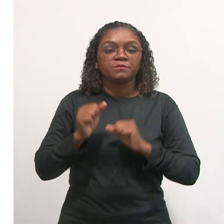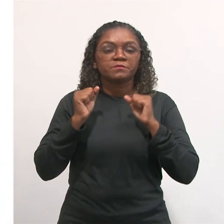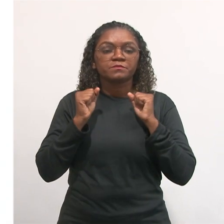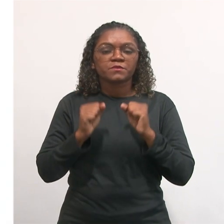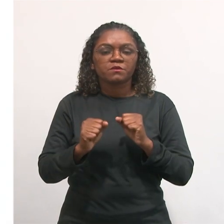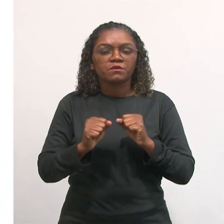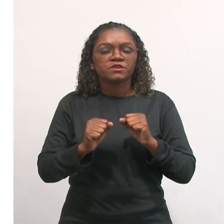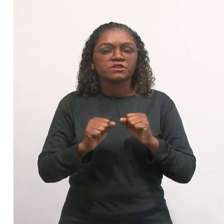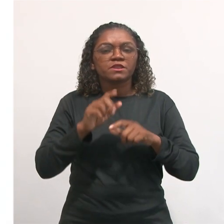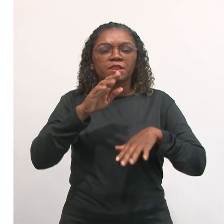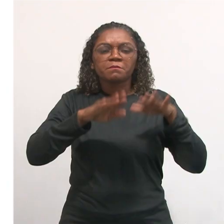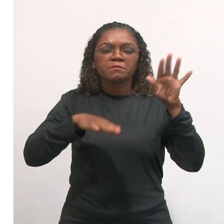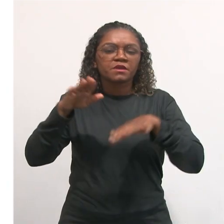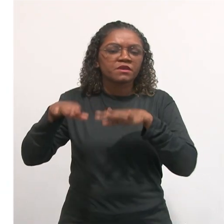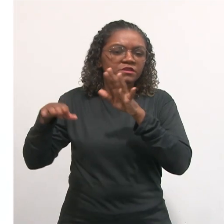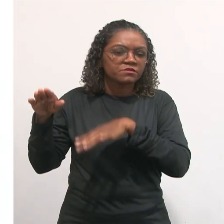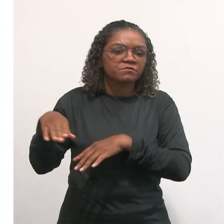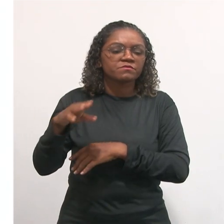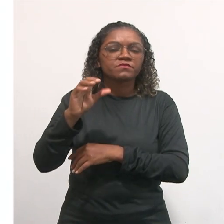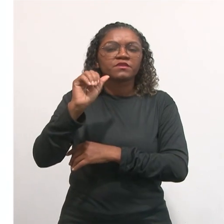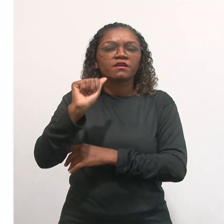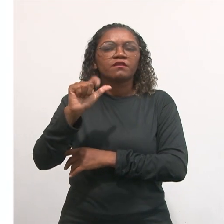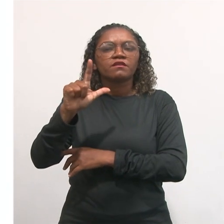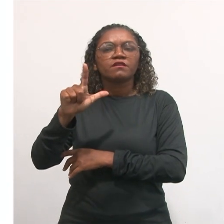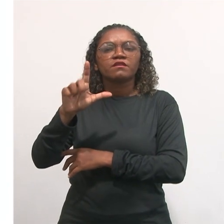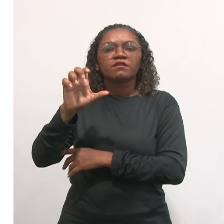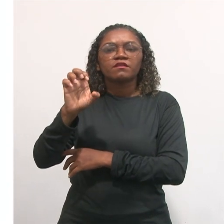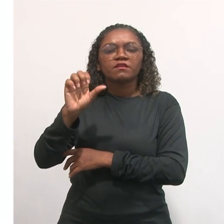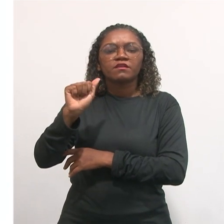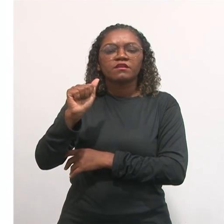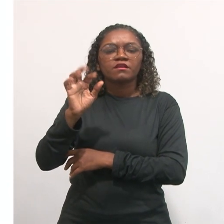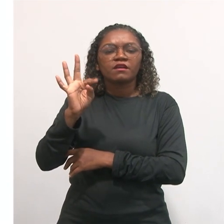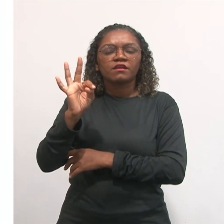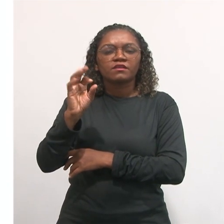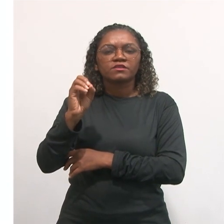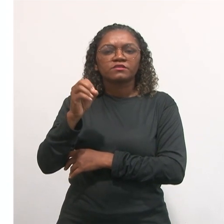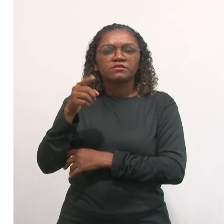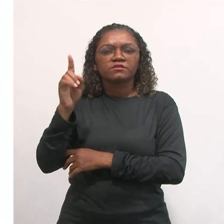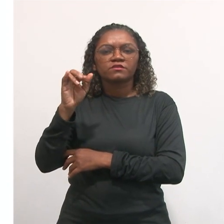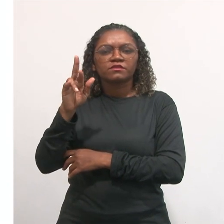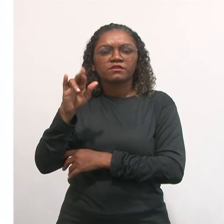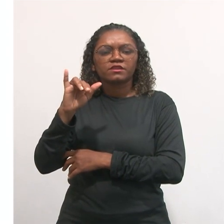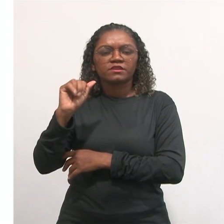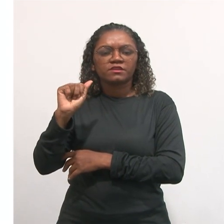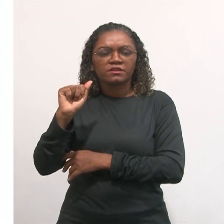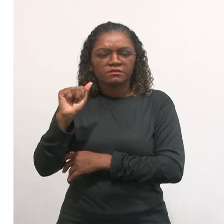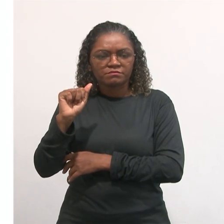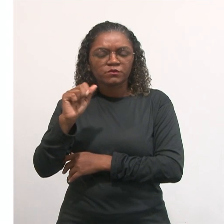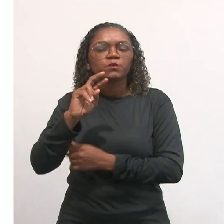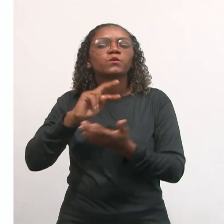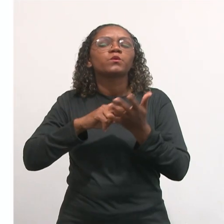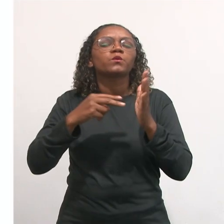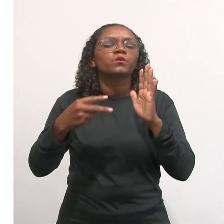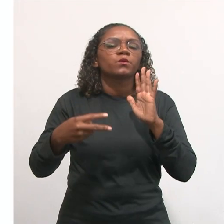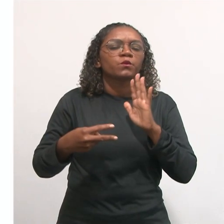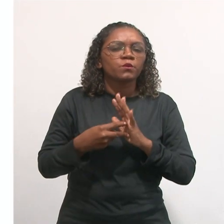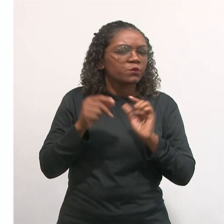essas informações ou a gente pode não aleatorizar essas informações. Aleatorizar significa